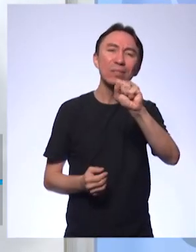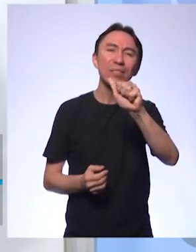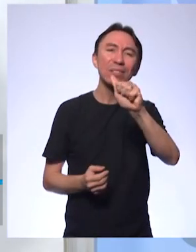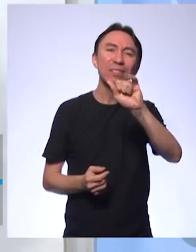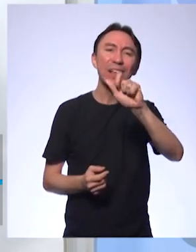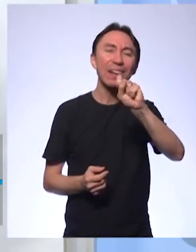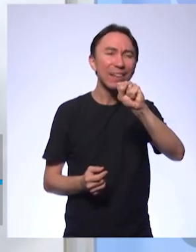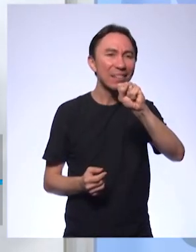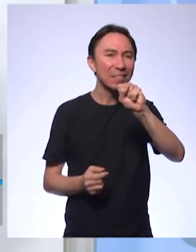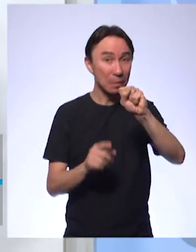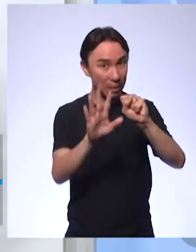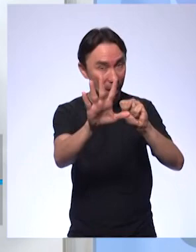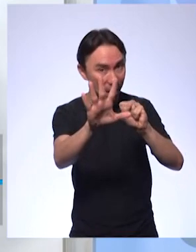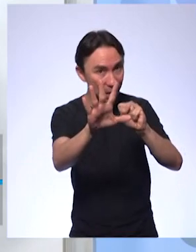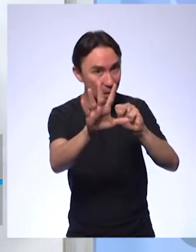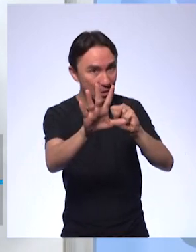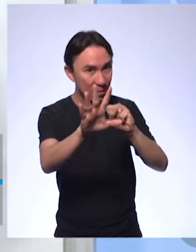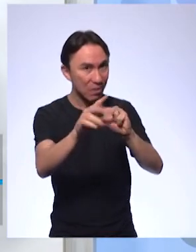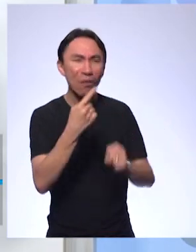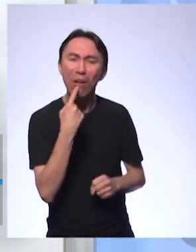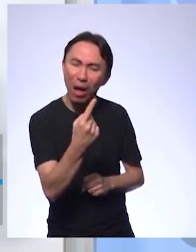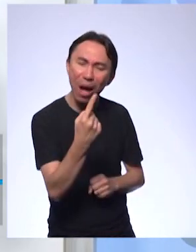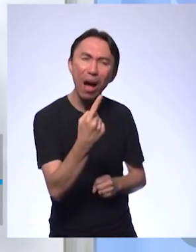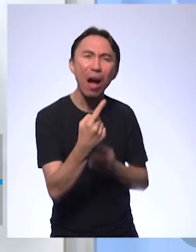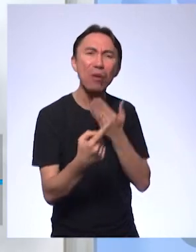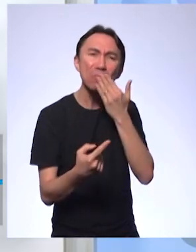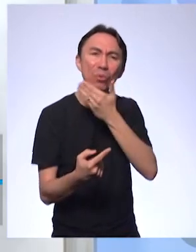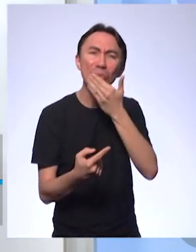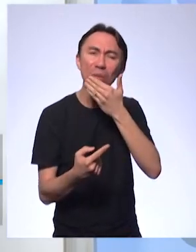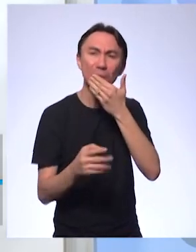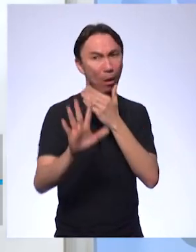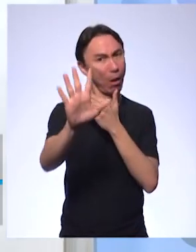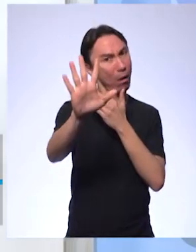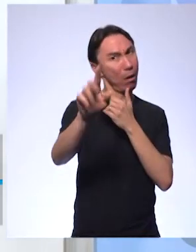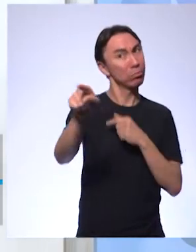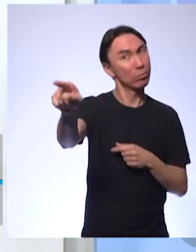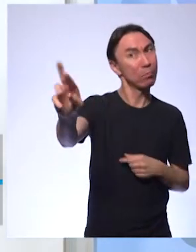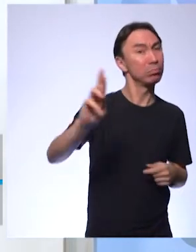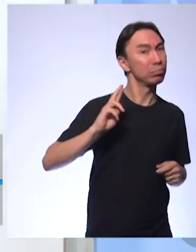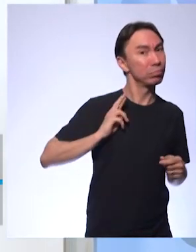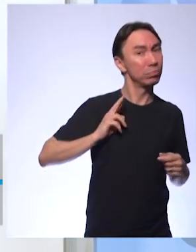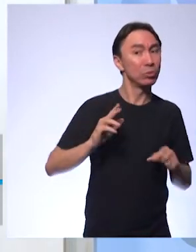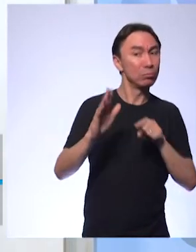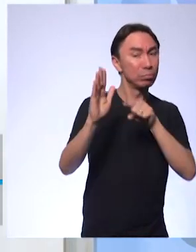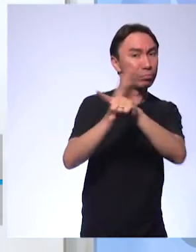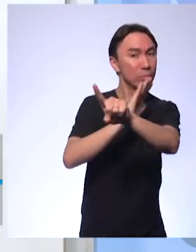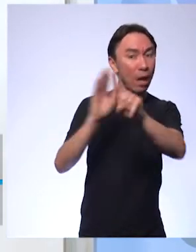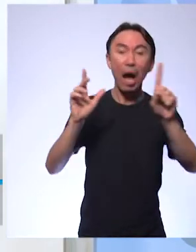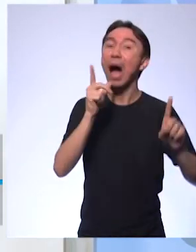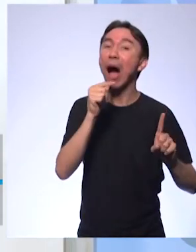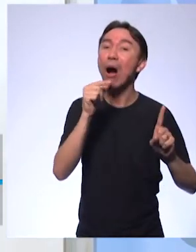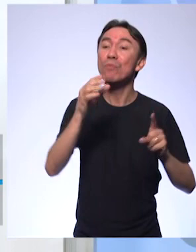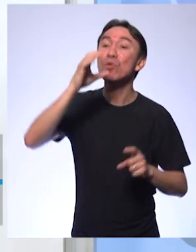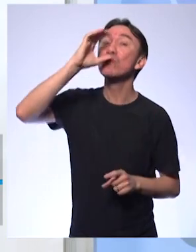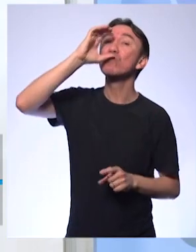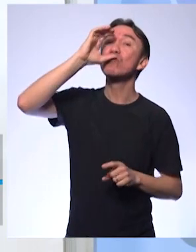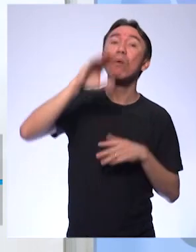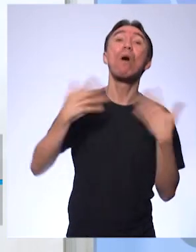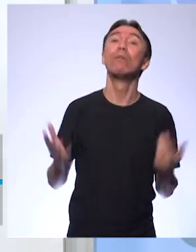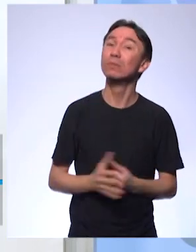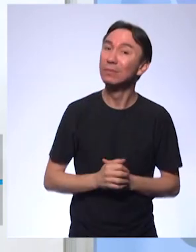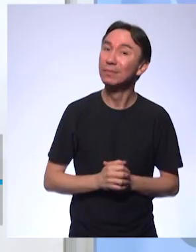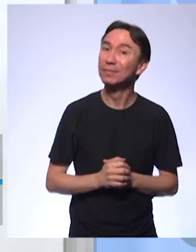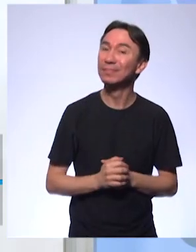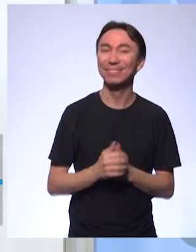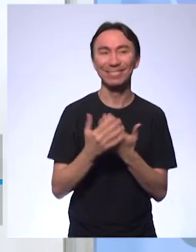não falou que a água é doce? Não, você falou que a água é doce. Eu que perguntei para você qual era o tipo de água que você bebe, certo? Então,